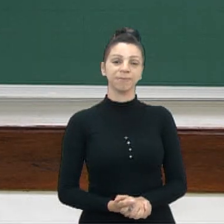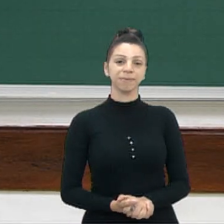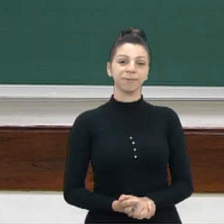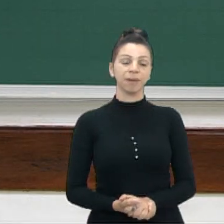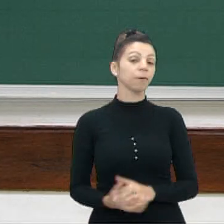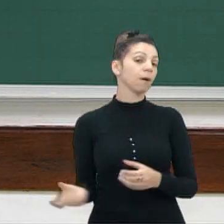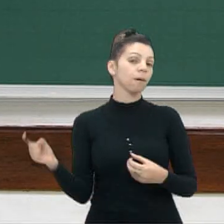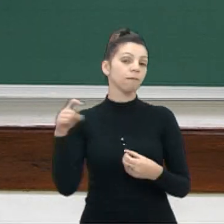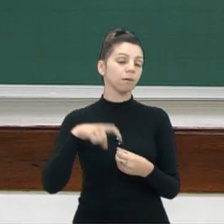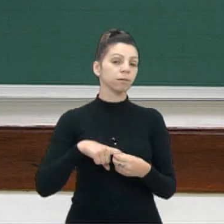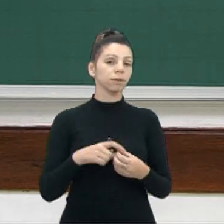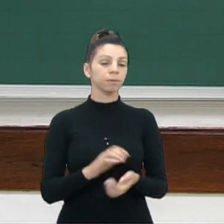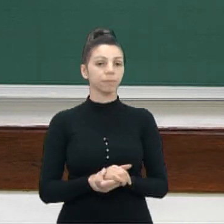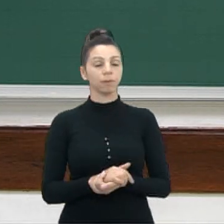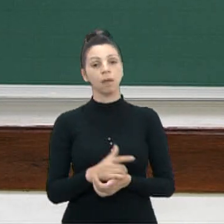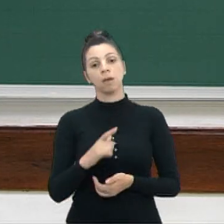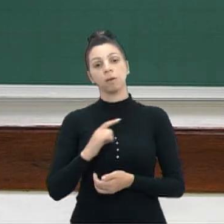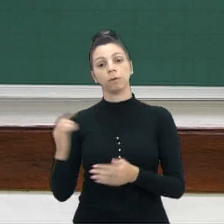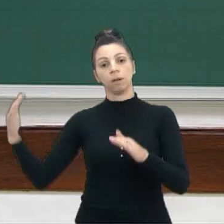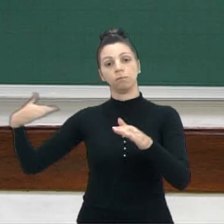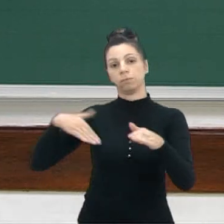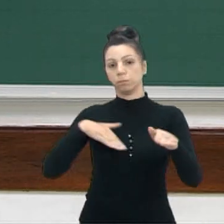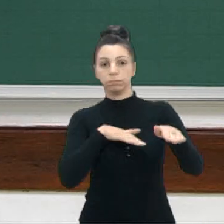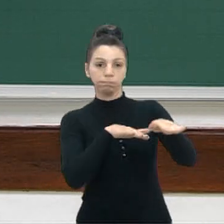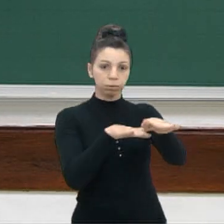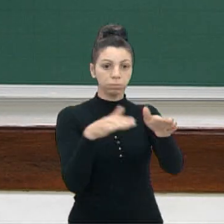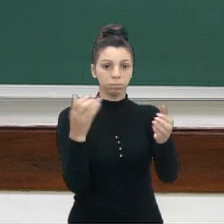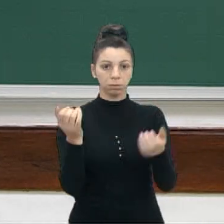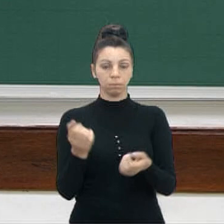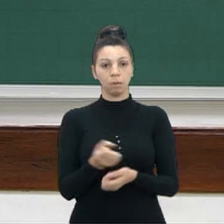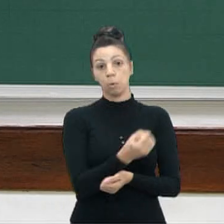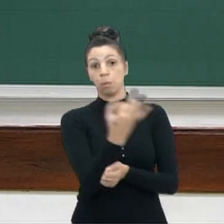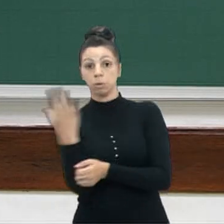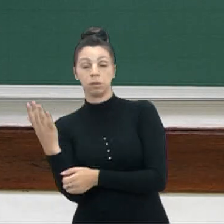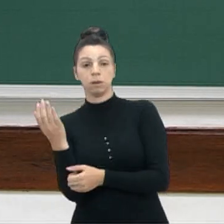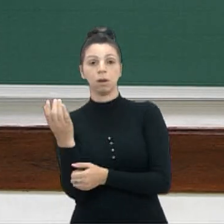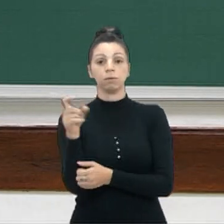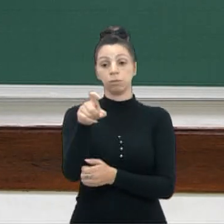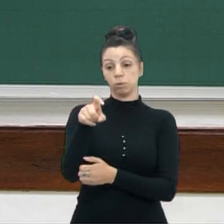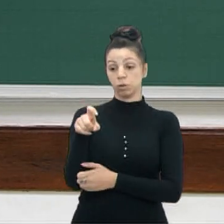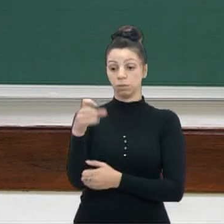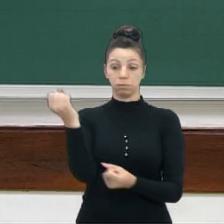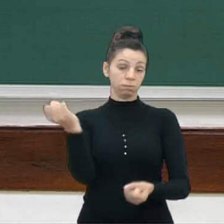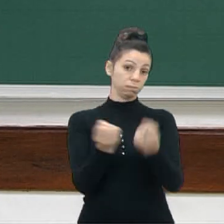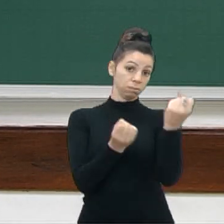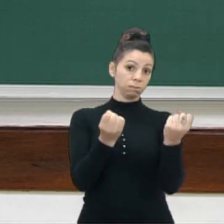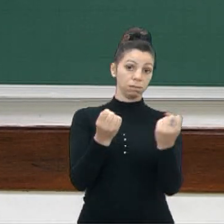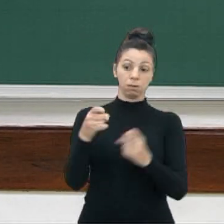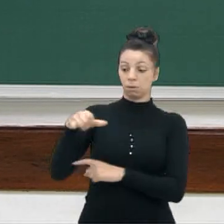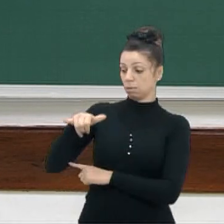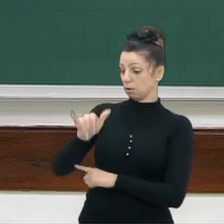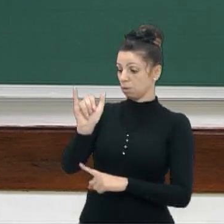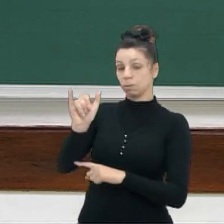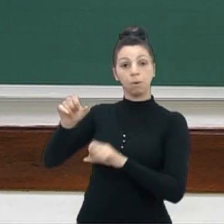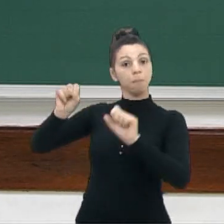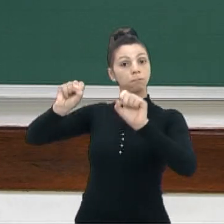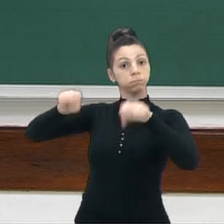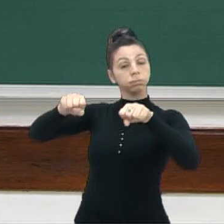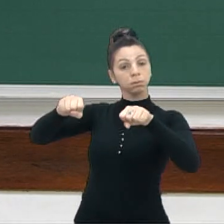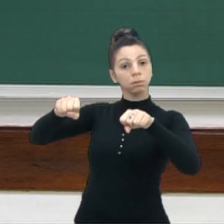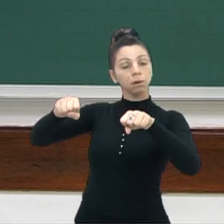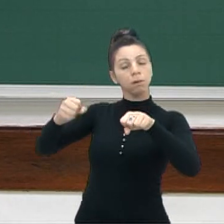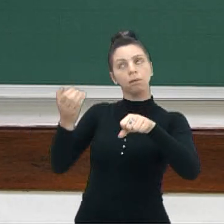voltando lá. Então, se eu tenho um estacionamento com uma quantidade de X carros e Y motos, eu quero saber quantos